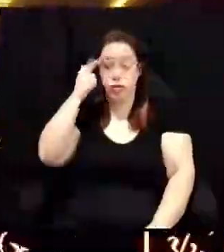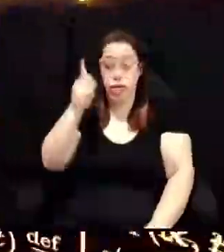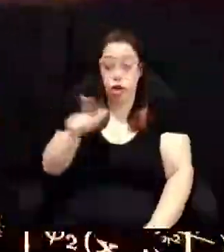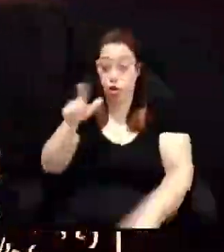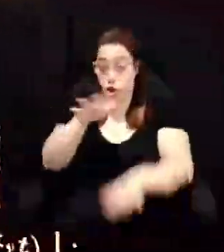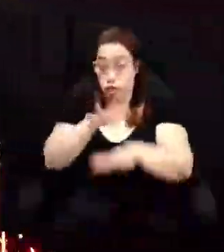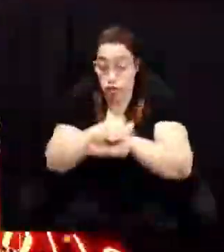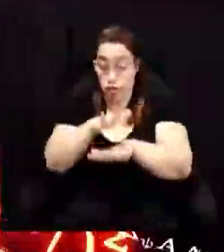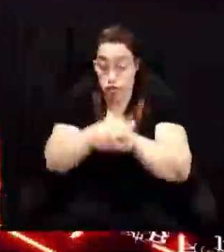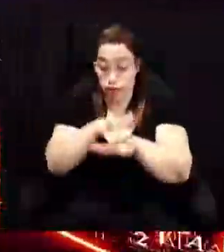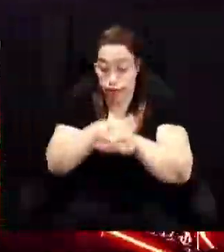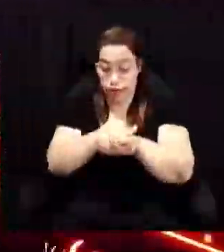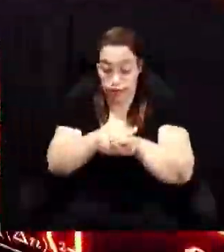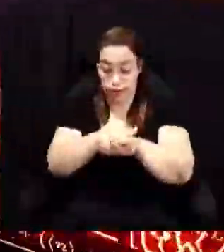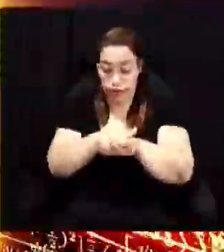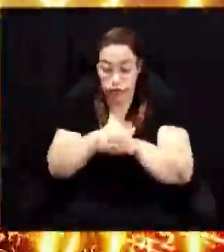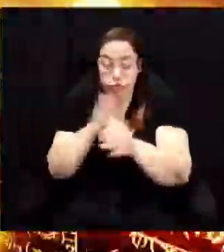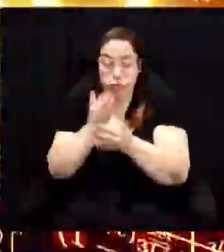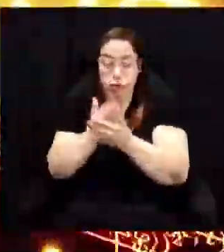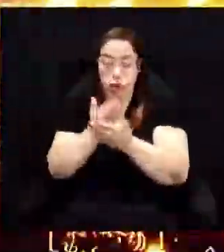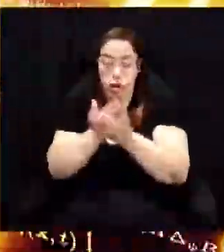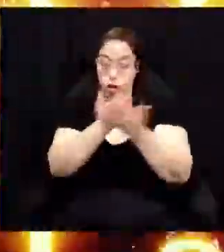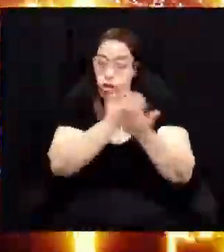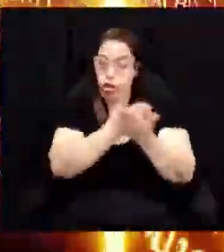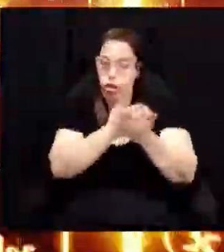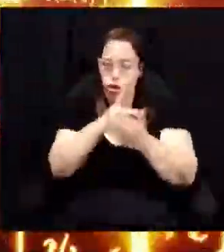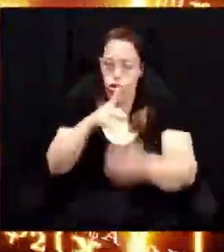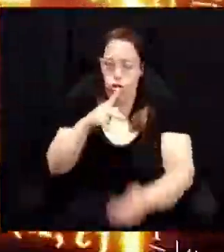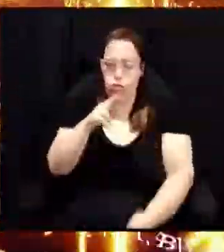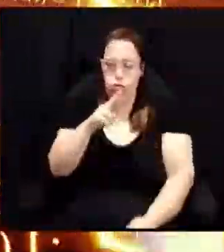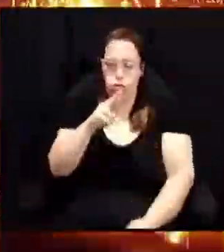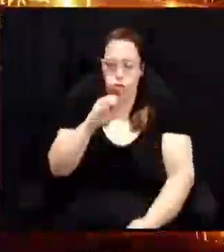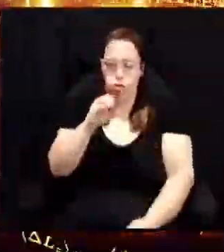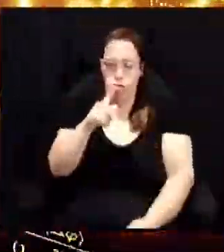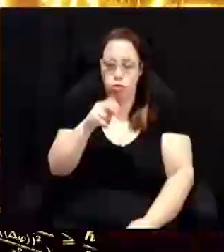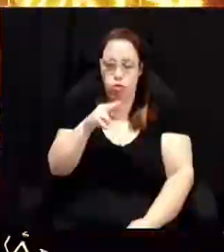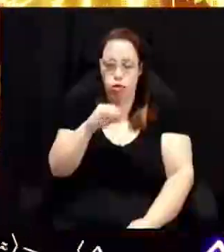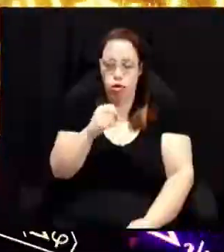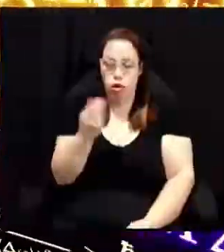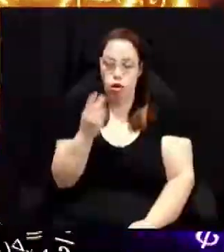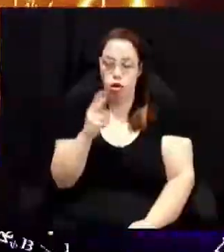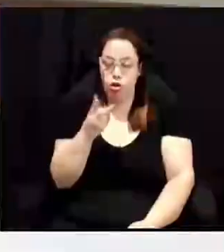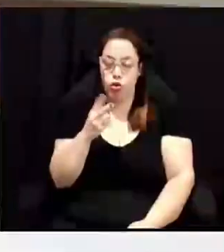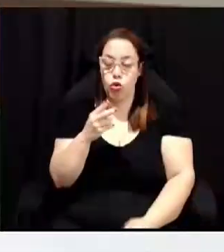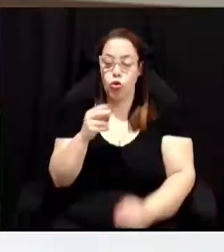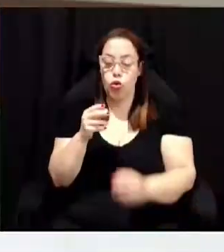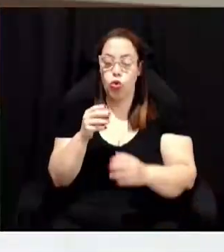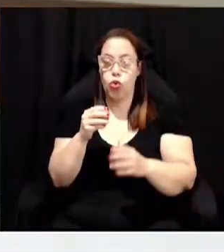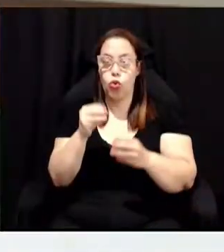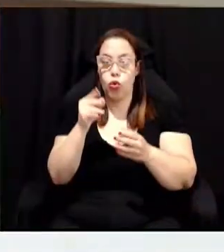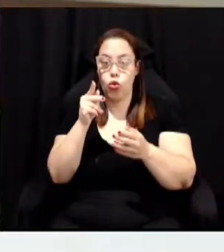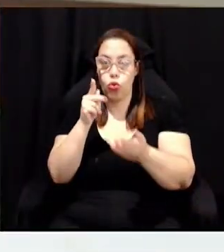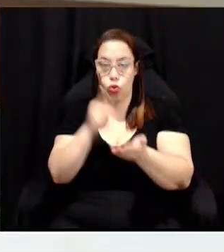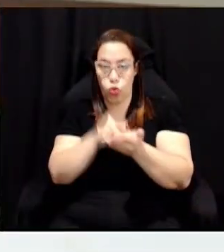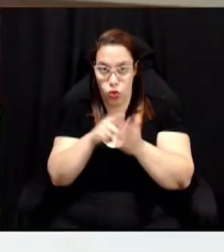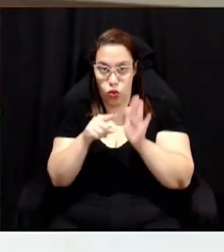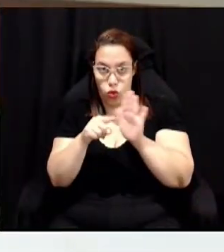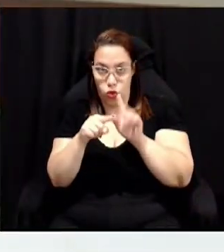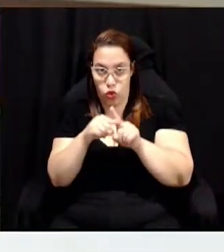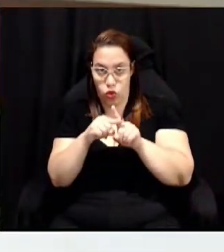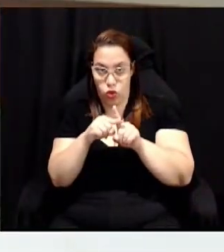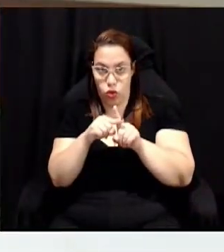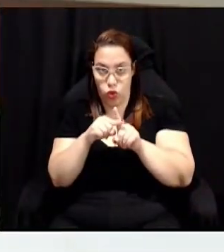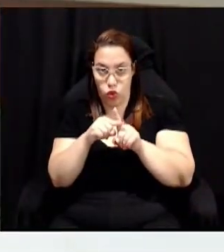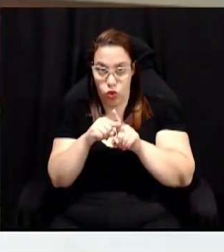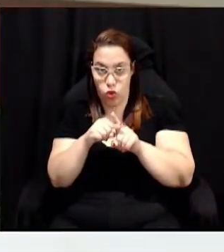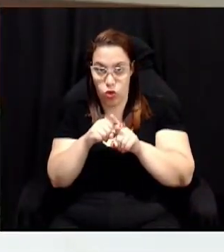lógica que a gente estuda por proposições, no relacionamento de duas afirmações, a gente consegue aplicar isso dentro da matemática numérica que a gente está acostumado a ver